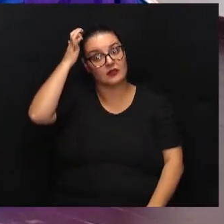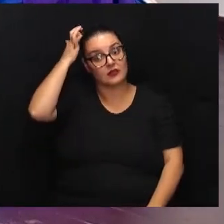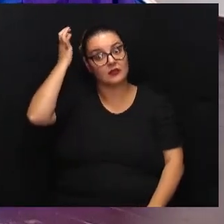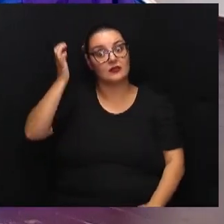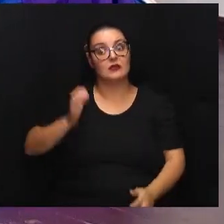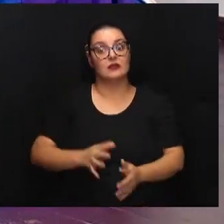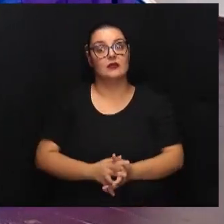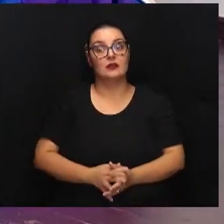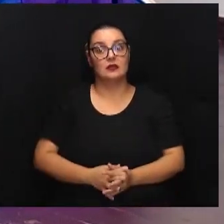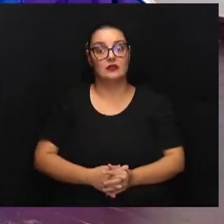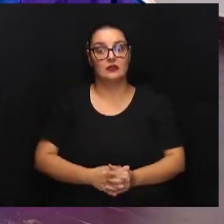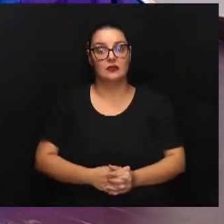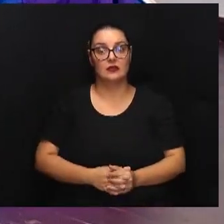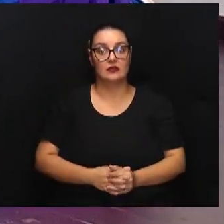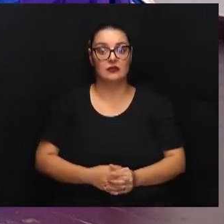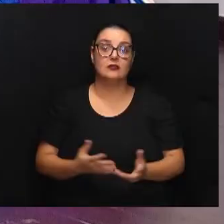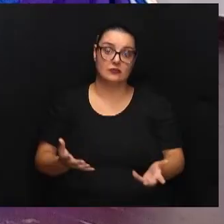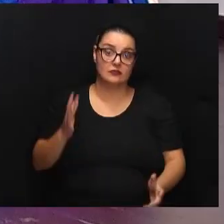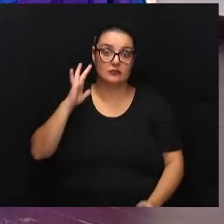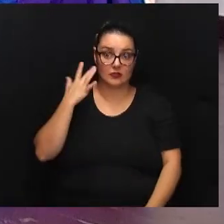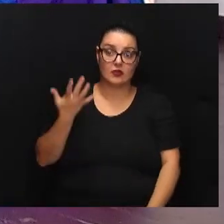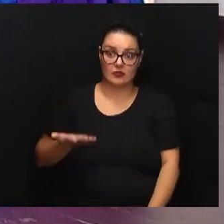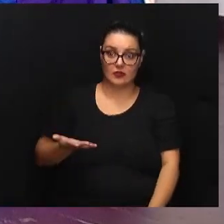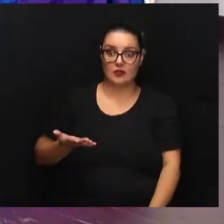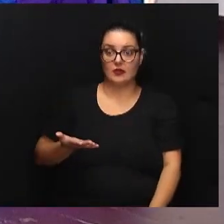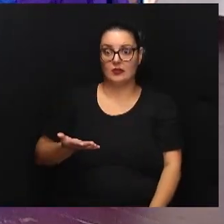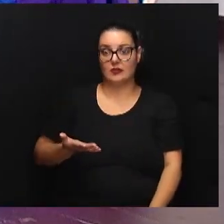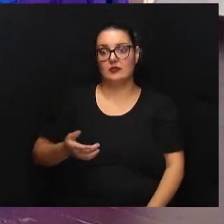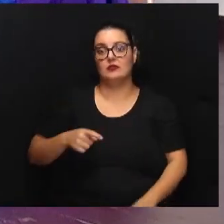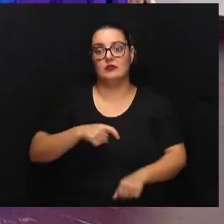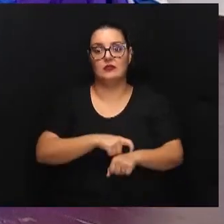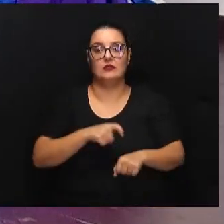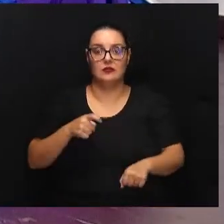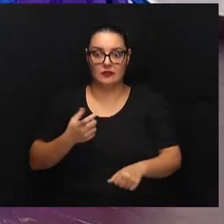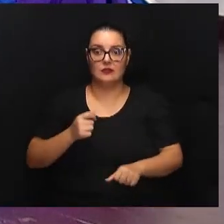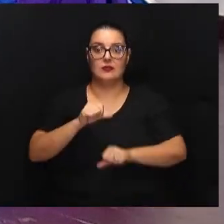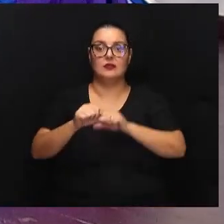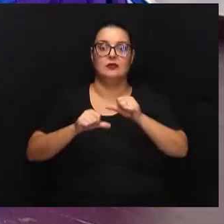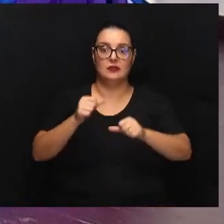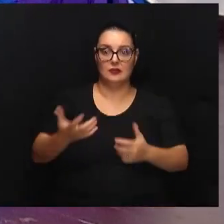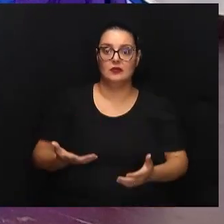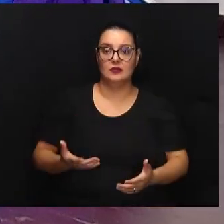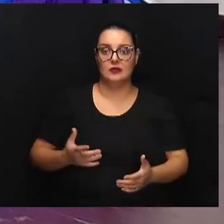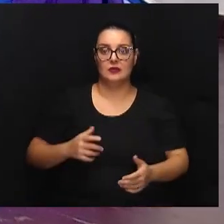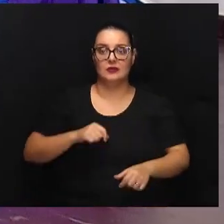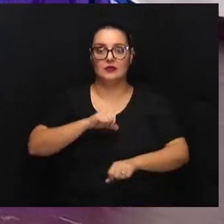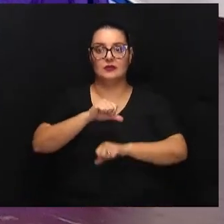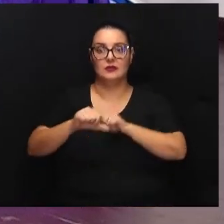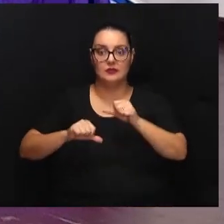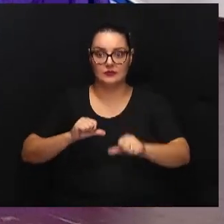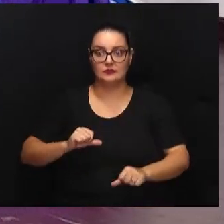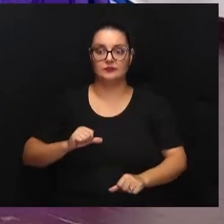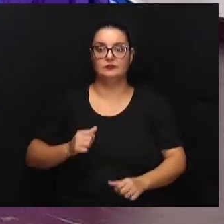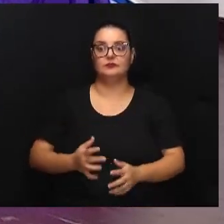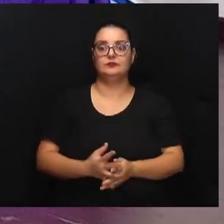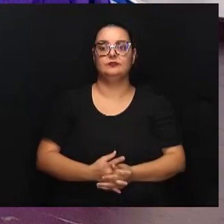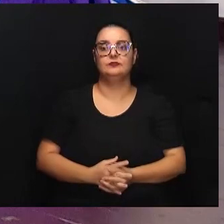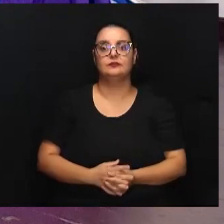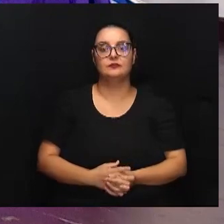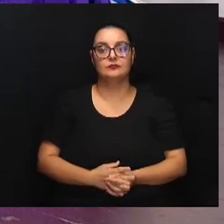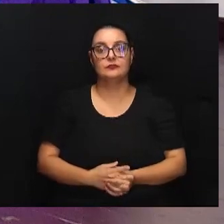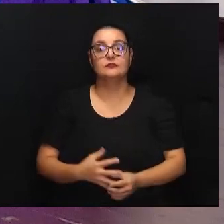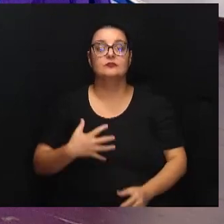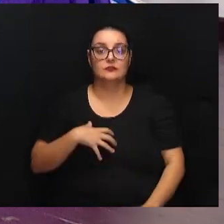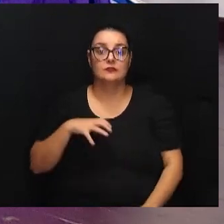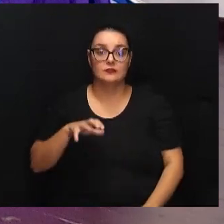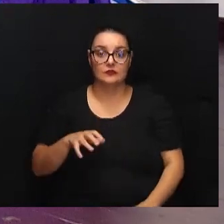está no momento de mudança, de transformação, e exatamente nesse contexto, já para concluir,